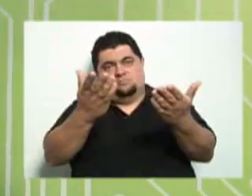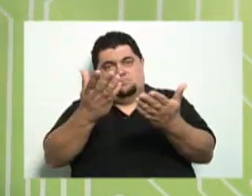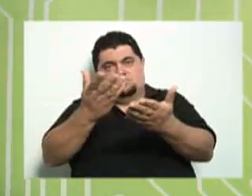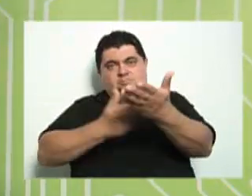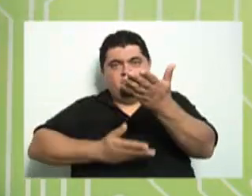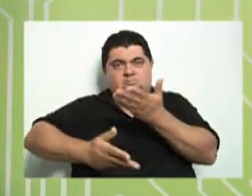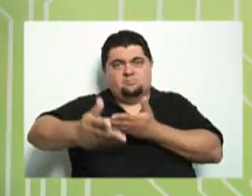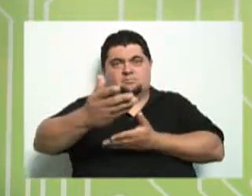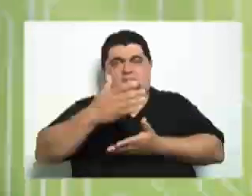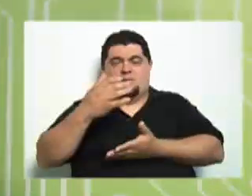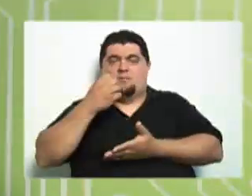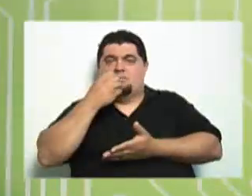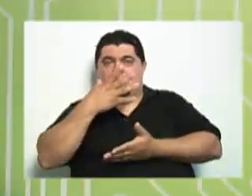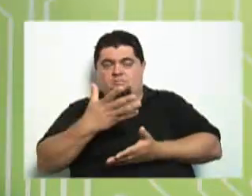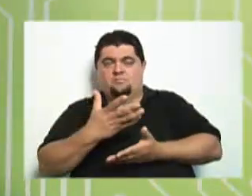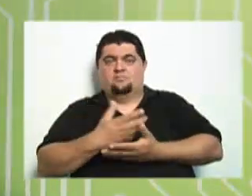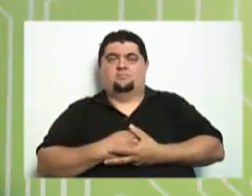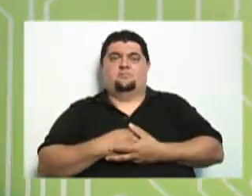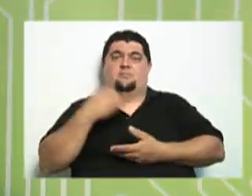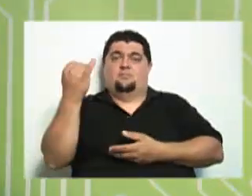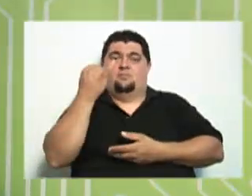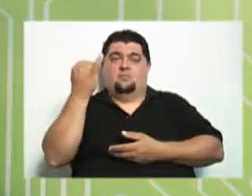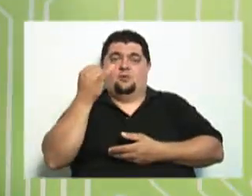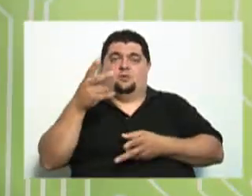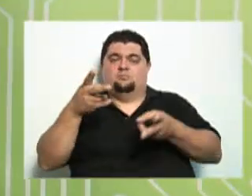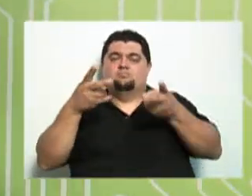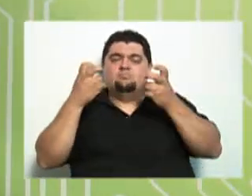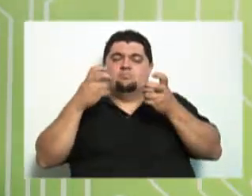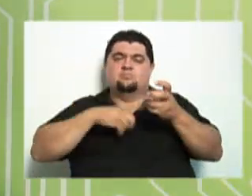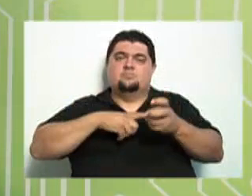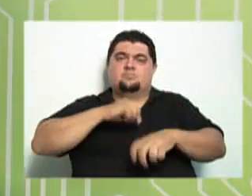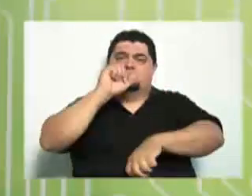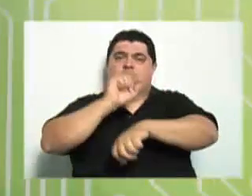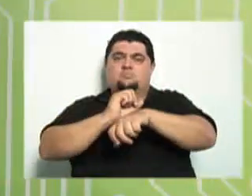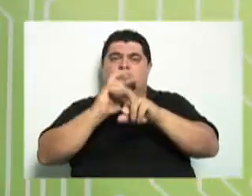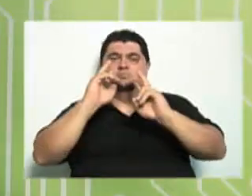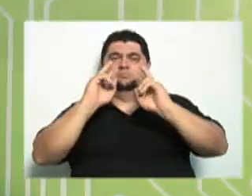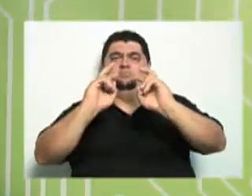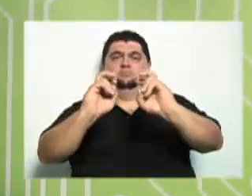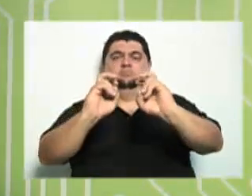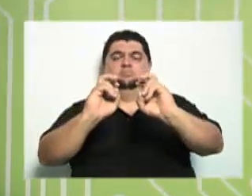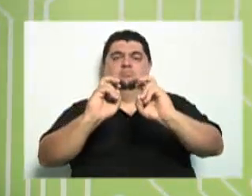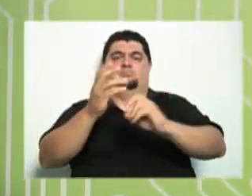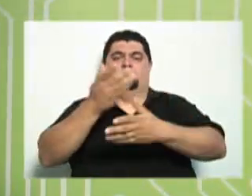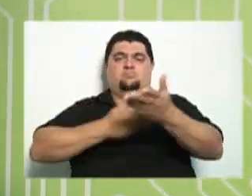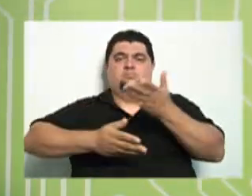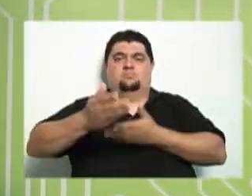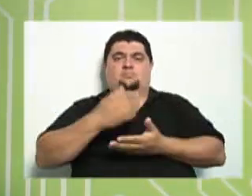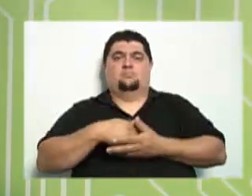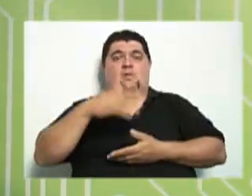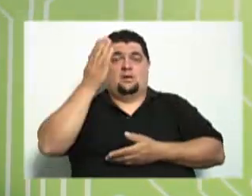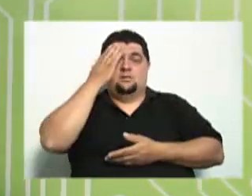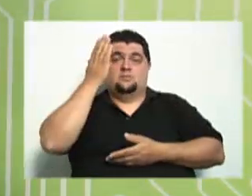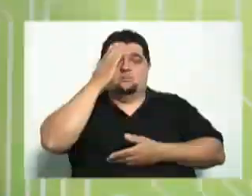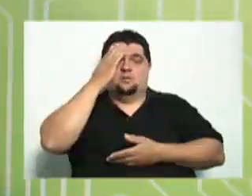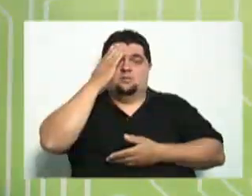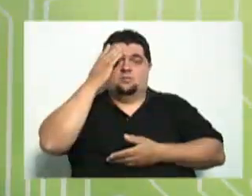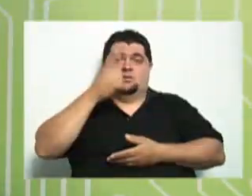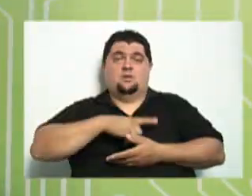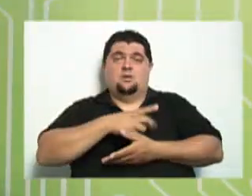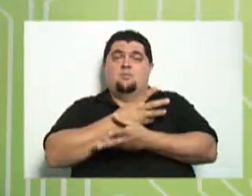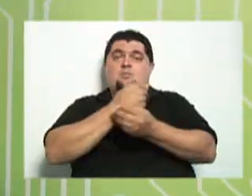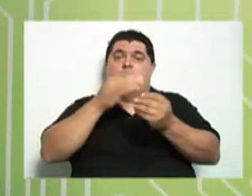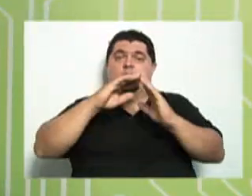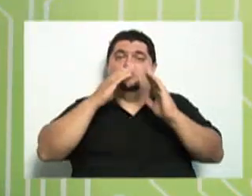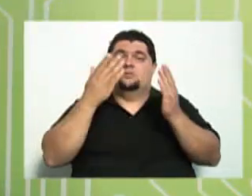diálogo torna a nossa aula muito mais dinâmica. É importante perceber que você está aí dialogando com a gente, mas a gente sabe também que a gente tem muitas